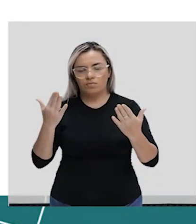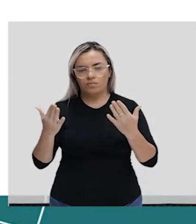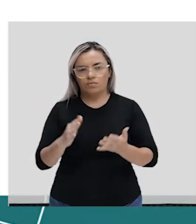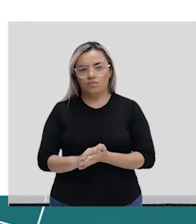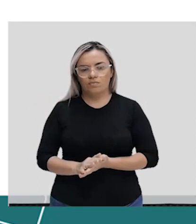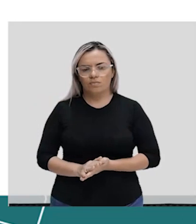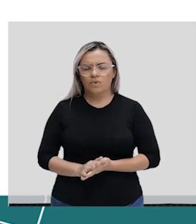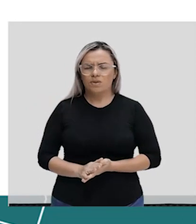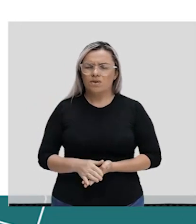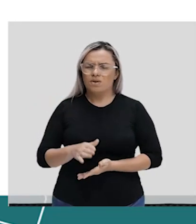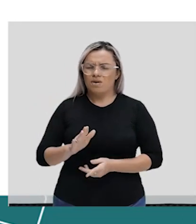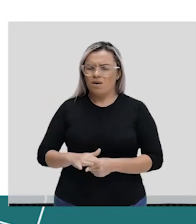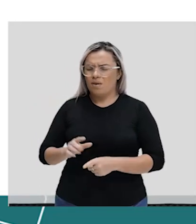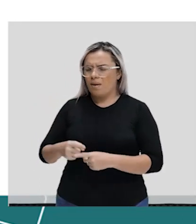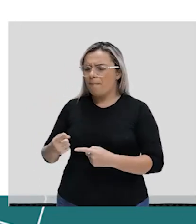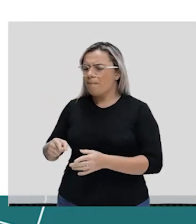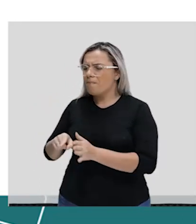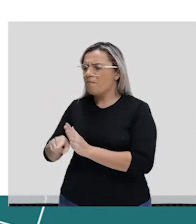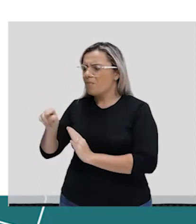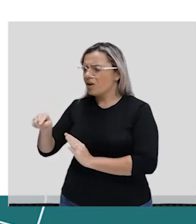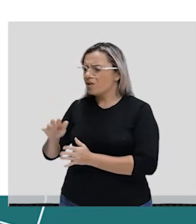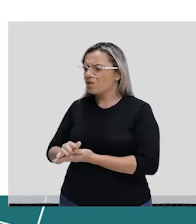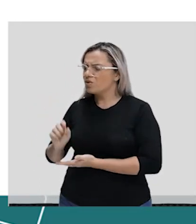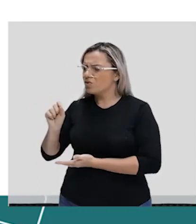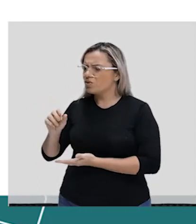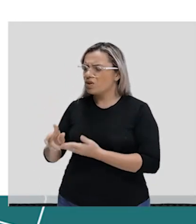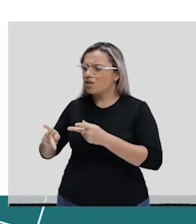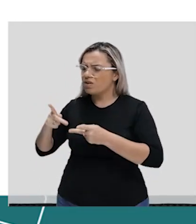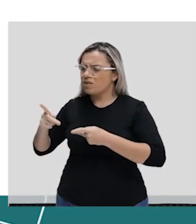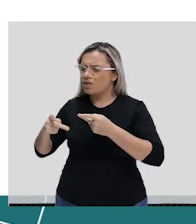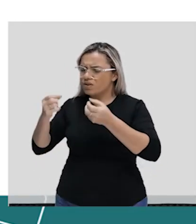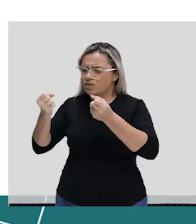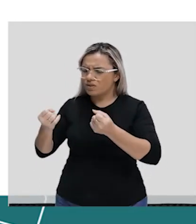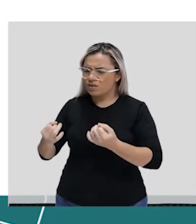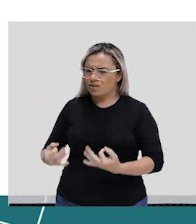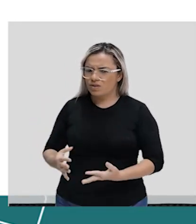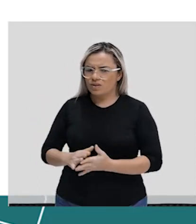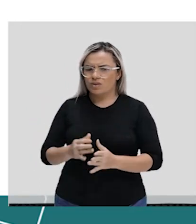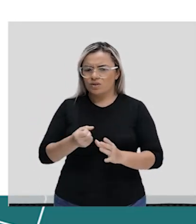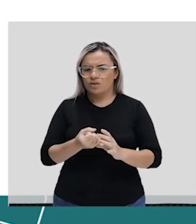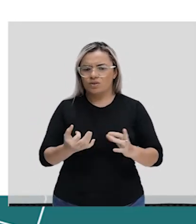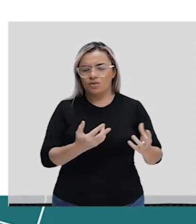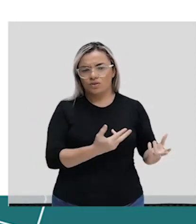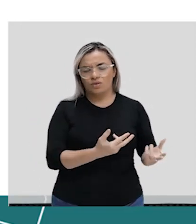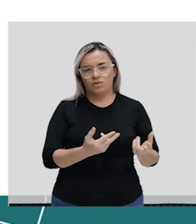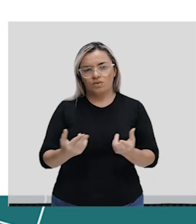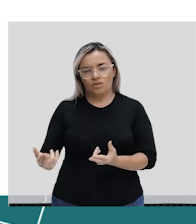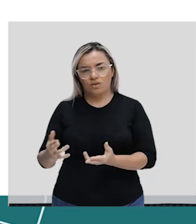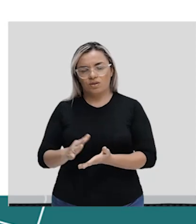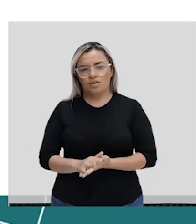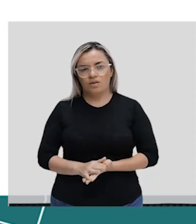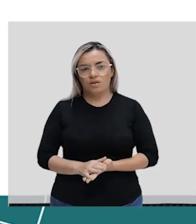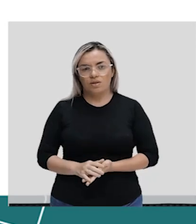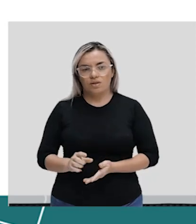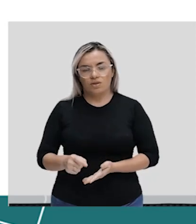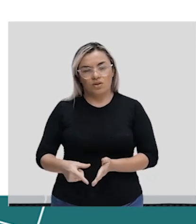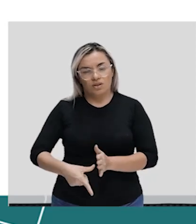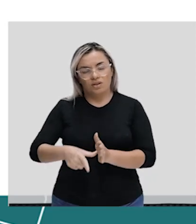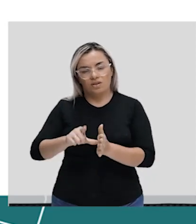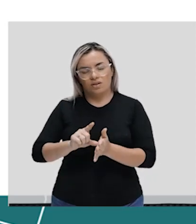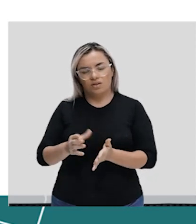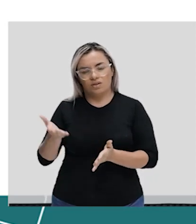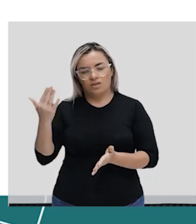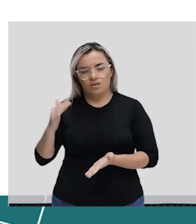tu já falou de conjuntos iguais. Sim, nós já falamos de conjuntos iguais, só que lá, muito embora aqui, durante